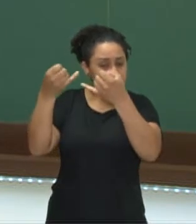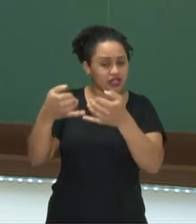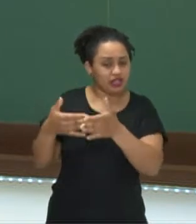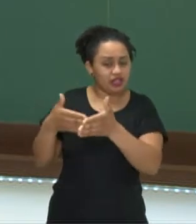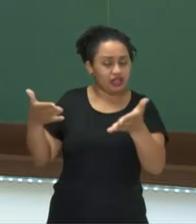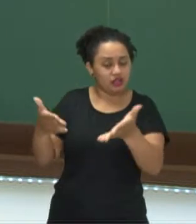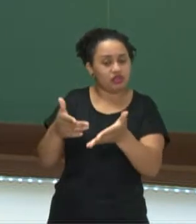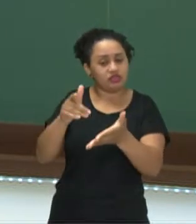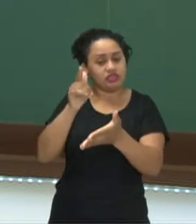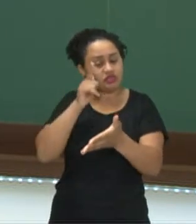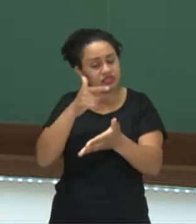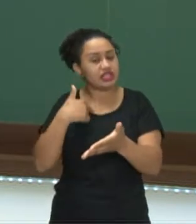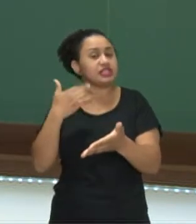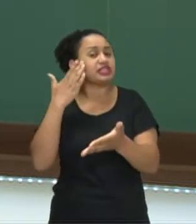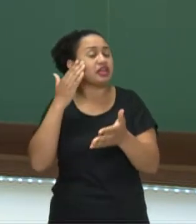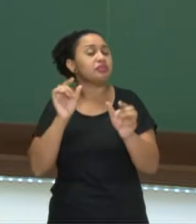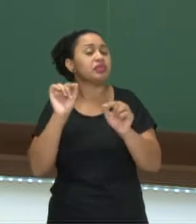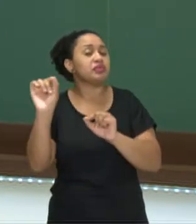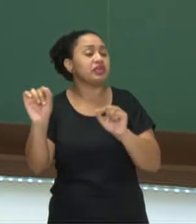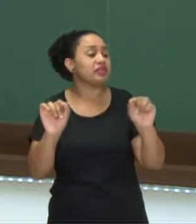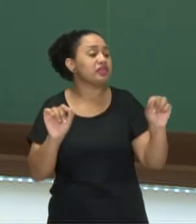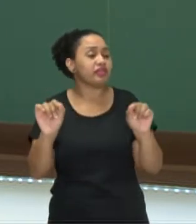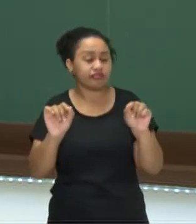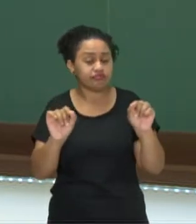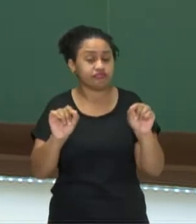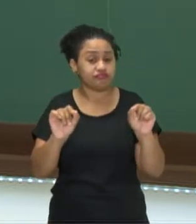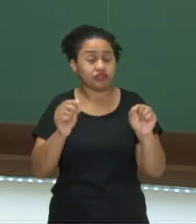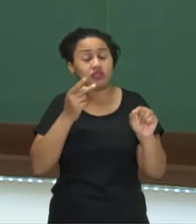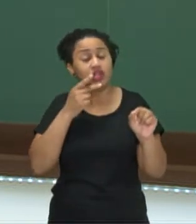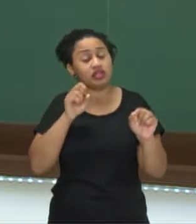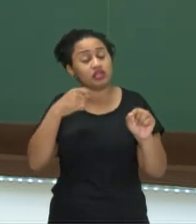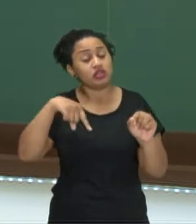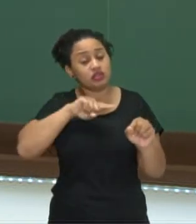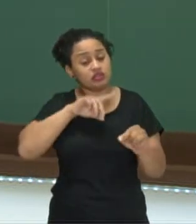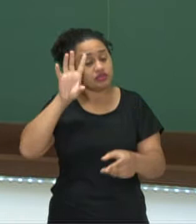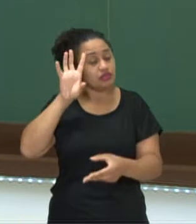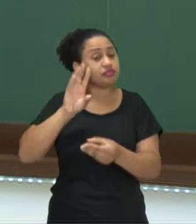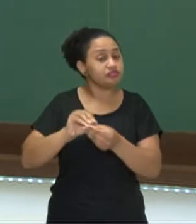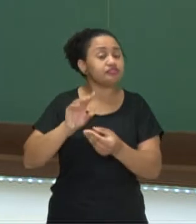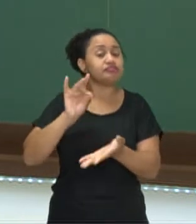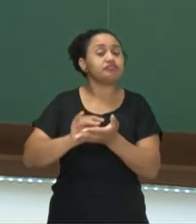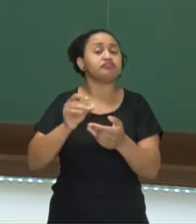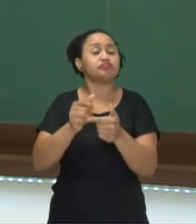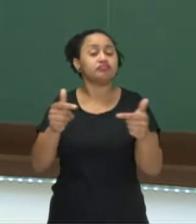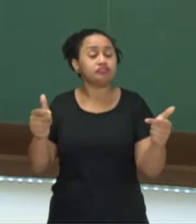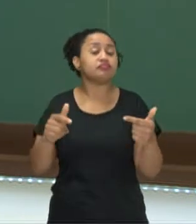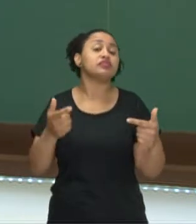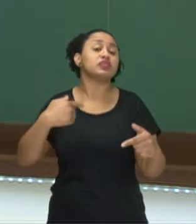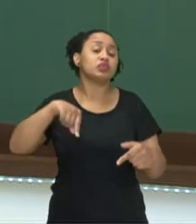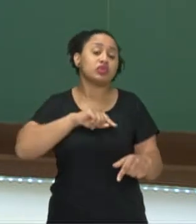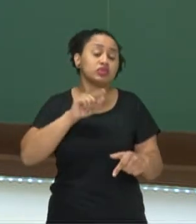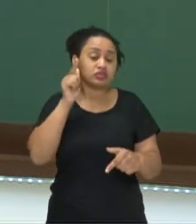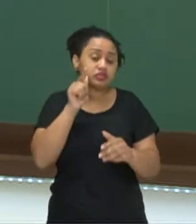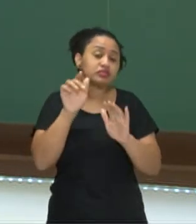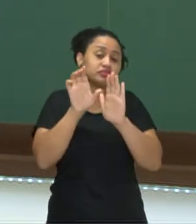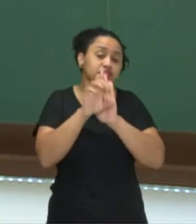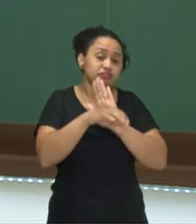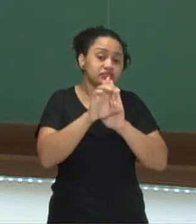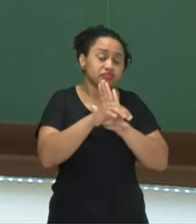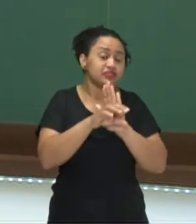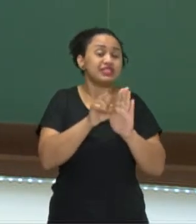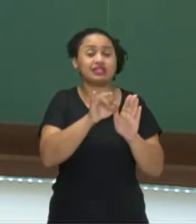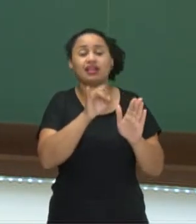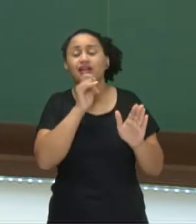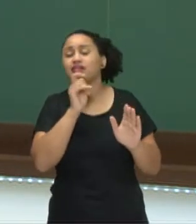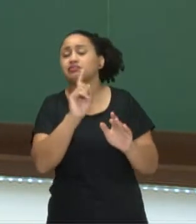já consegue fazer essa relação? Porque eu digo o seguinte, se a gente entende realmente algo, a gente consegue conceituar. Se a gente ainda